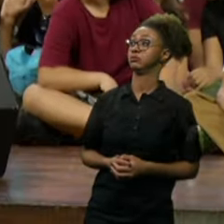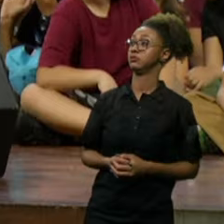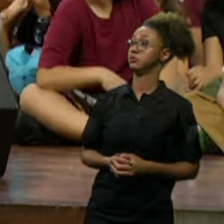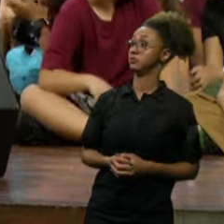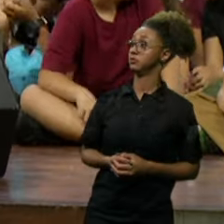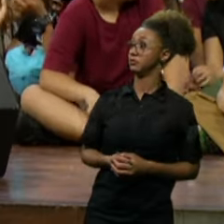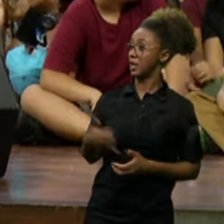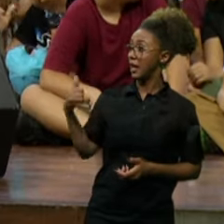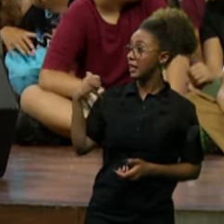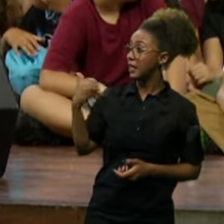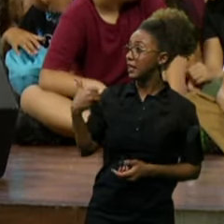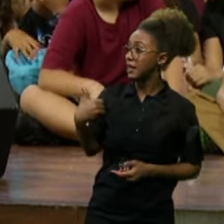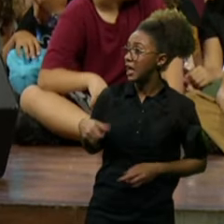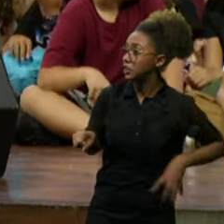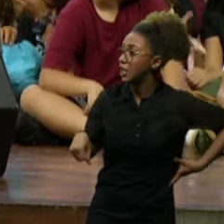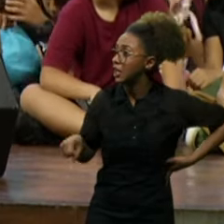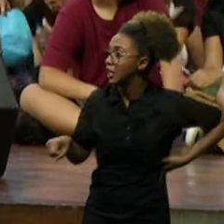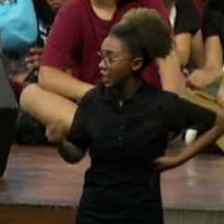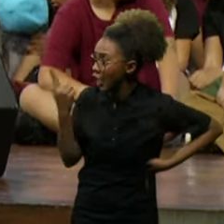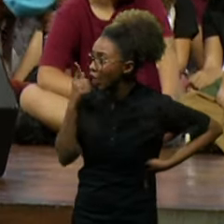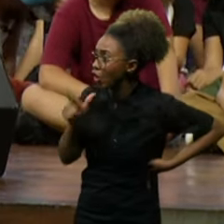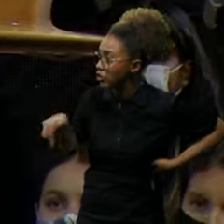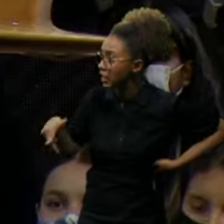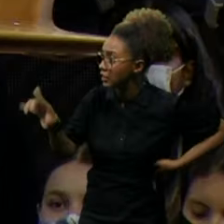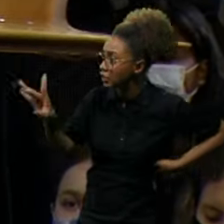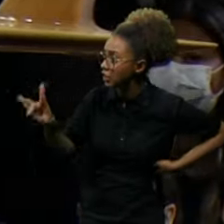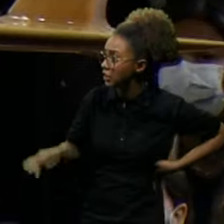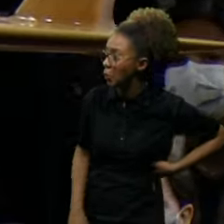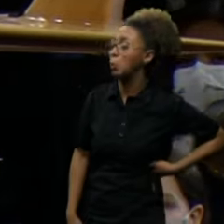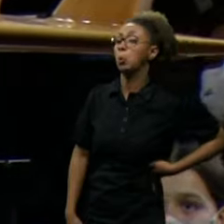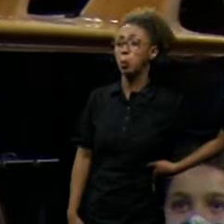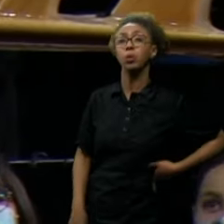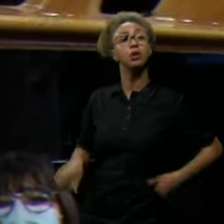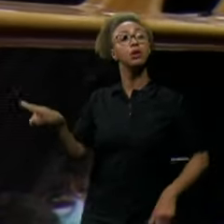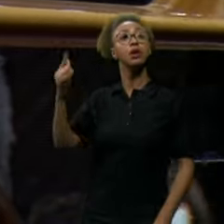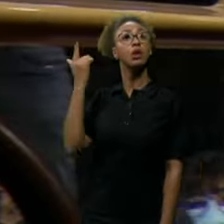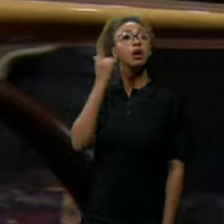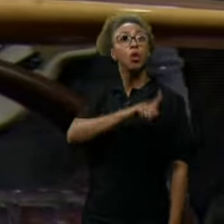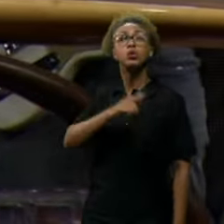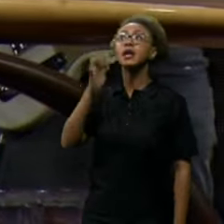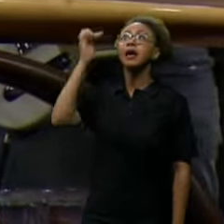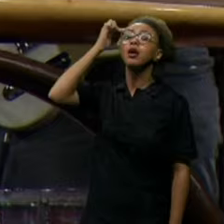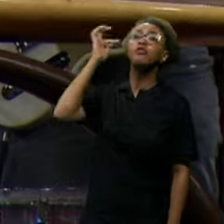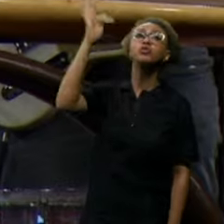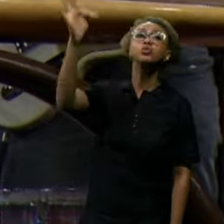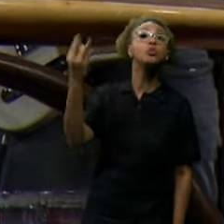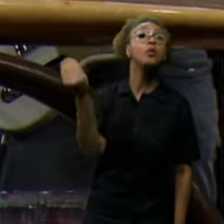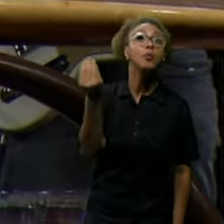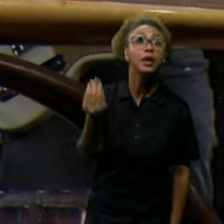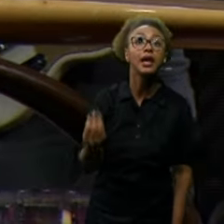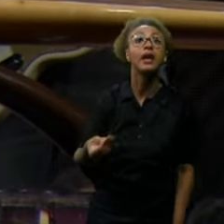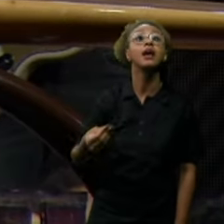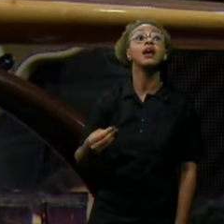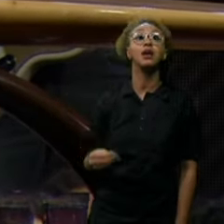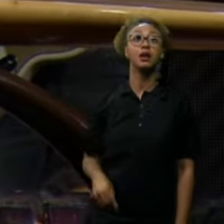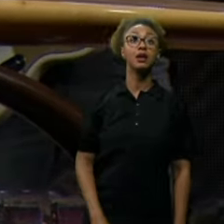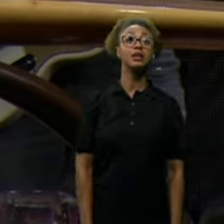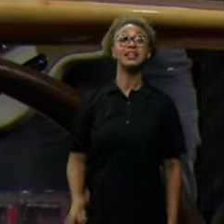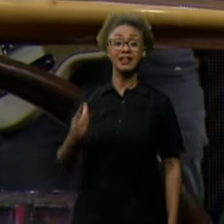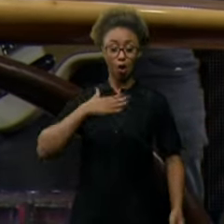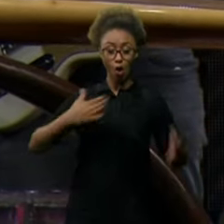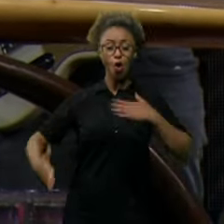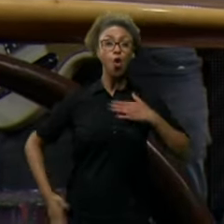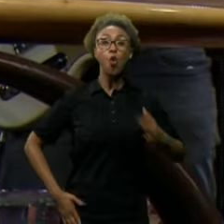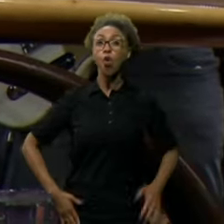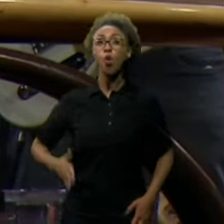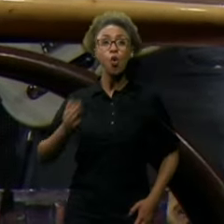conseguir chegar no banheiro seja feliz mas não ficaram visionário para frente só porque do lado de fora perece tempo